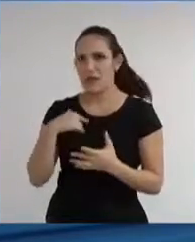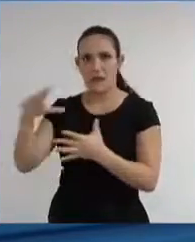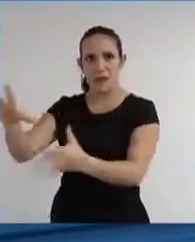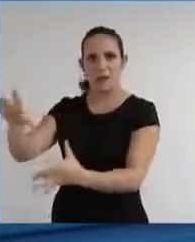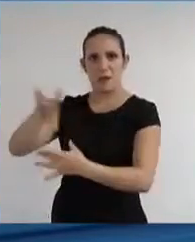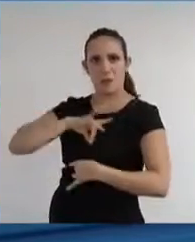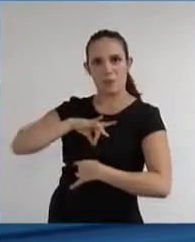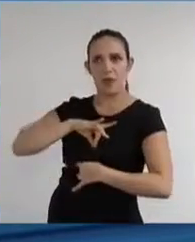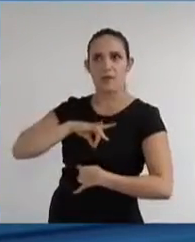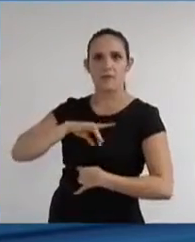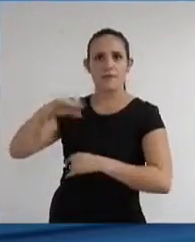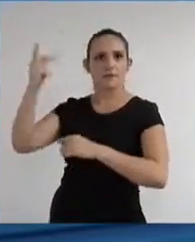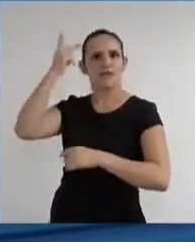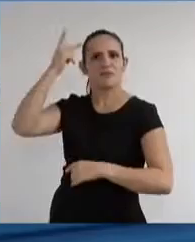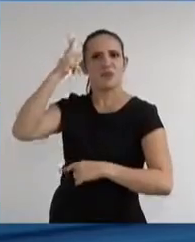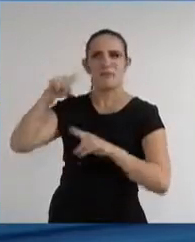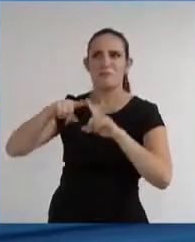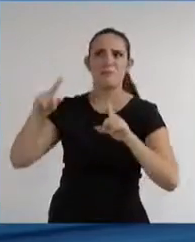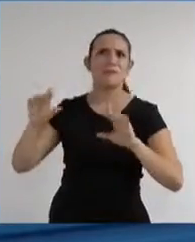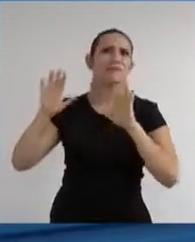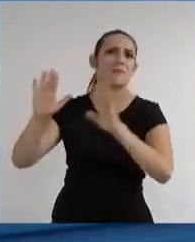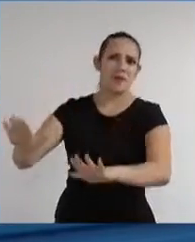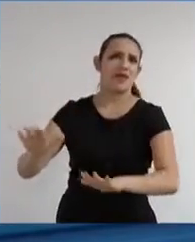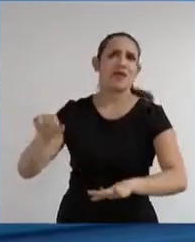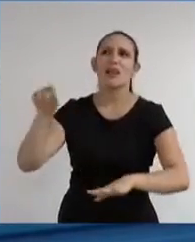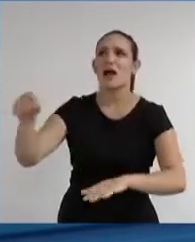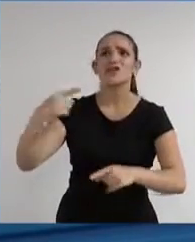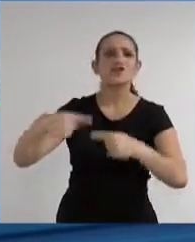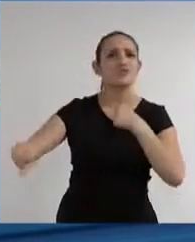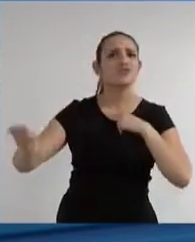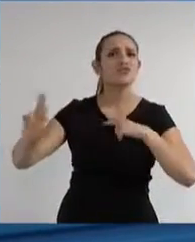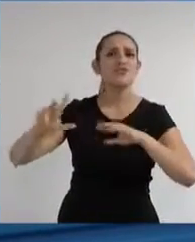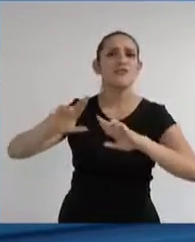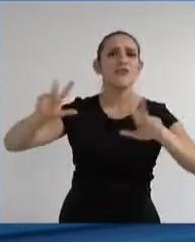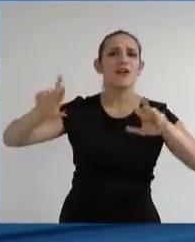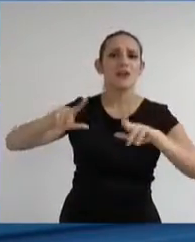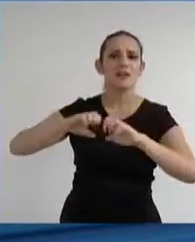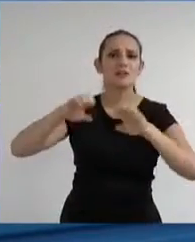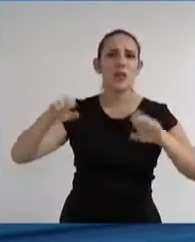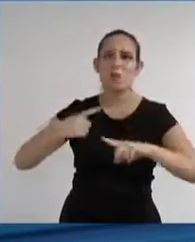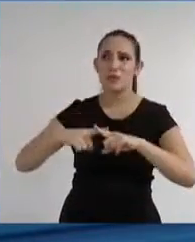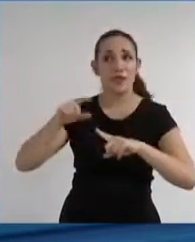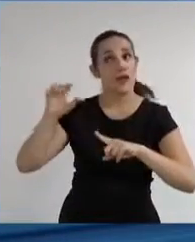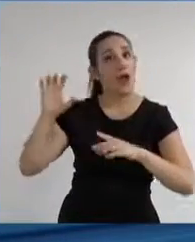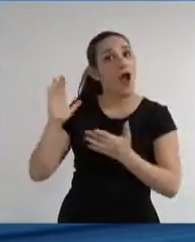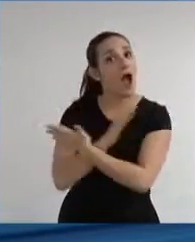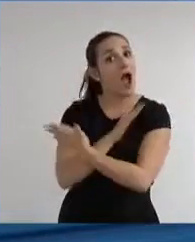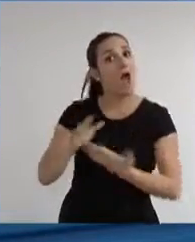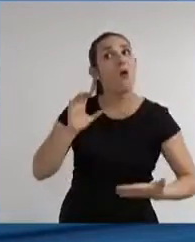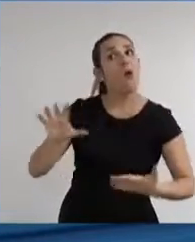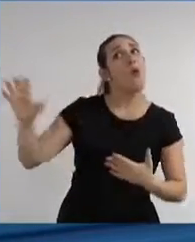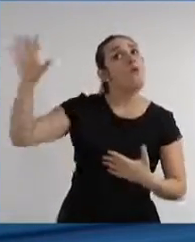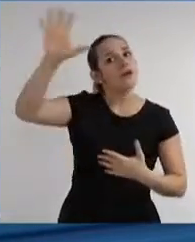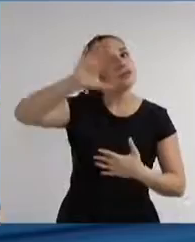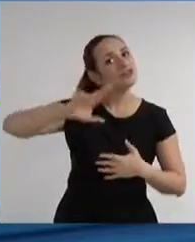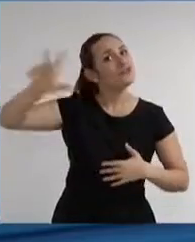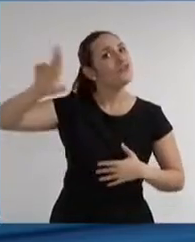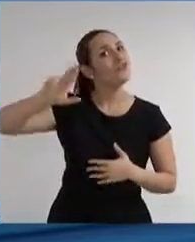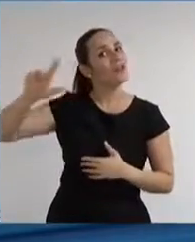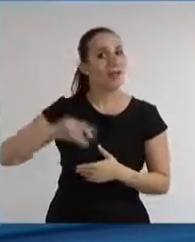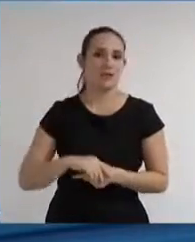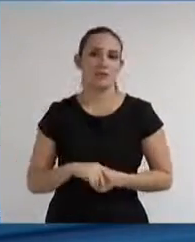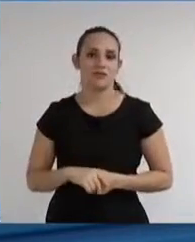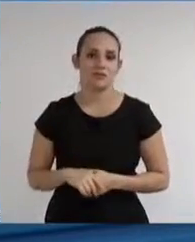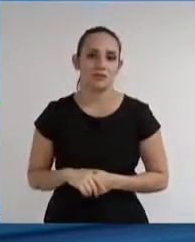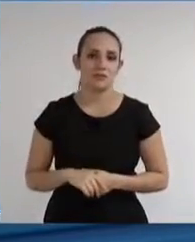é em toda a região que tem essa mudança, né, porque tem regiões que são realmente